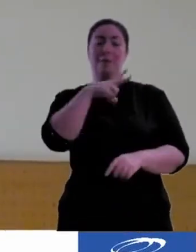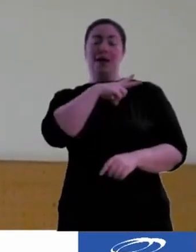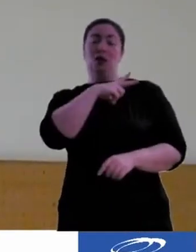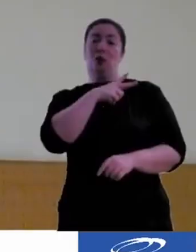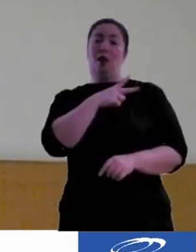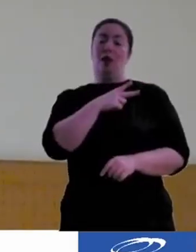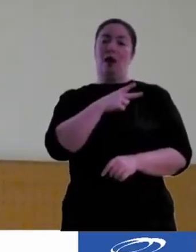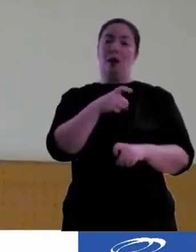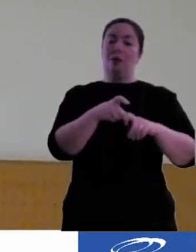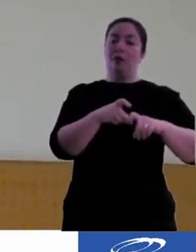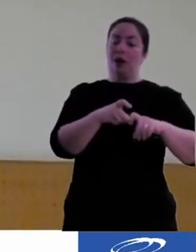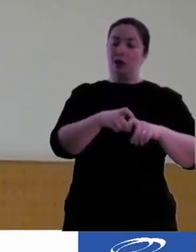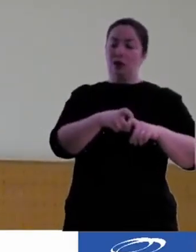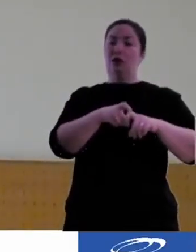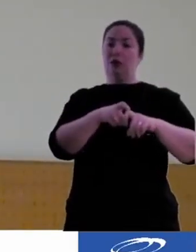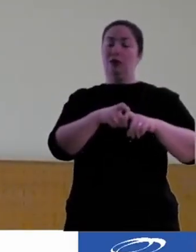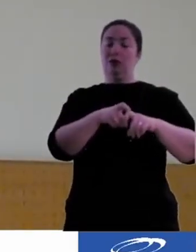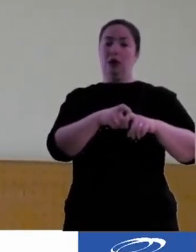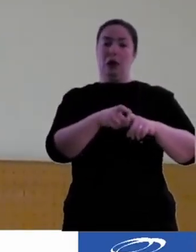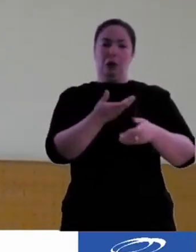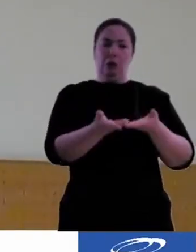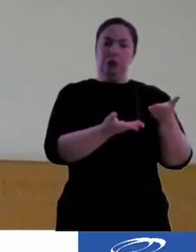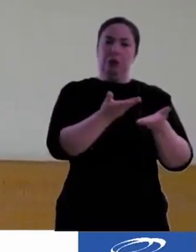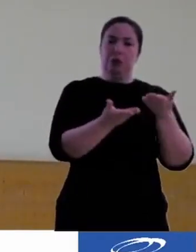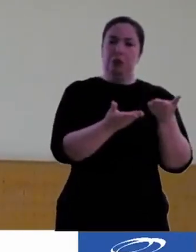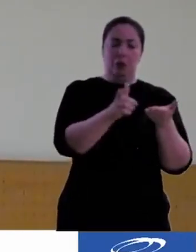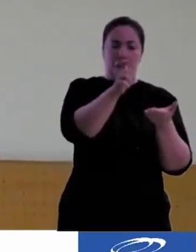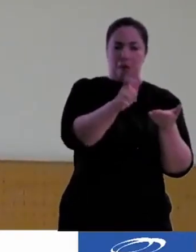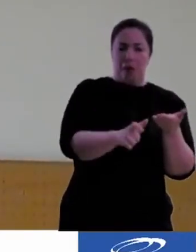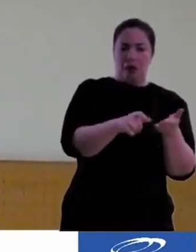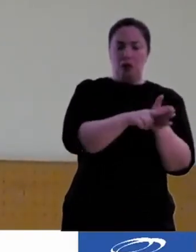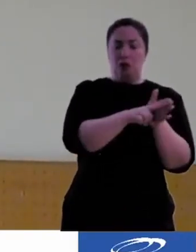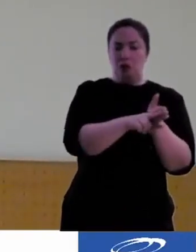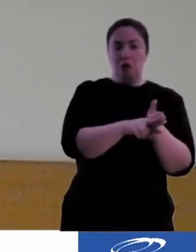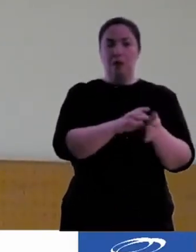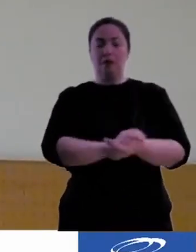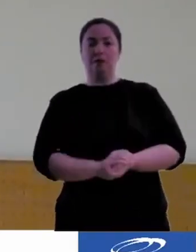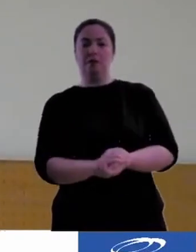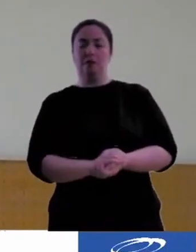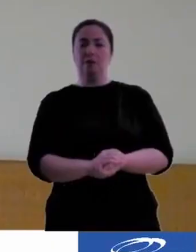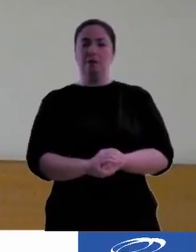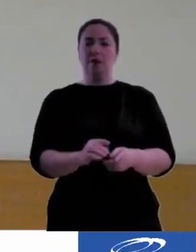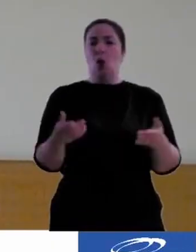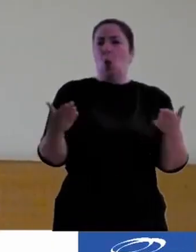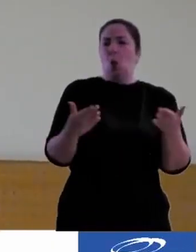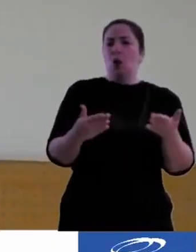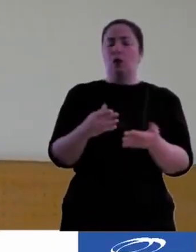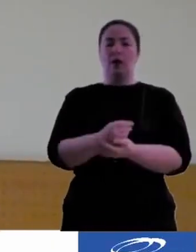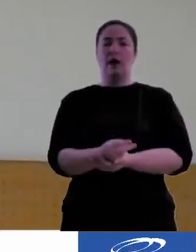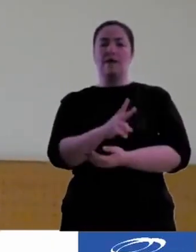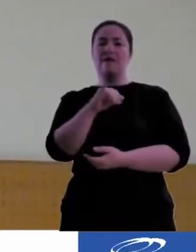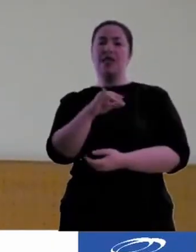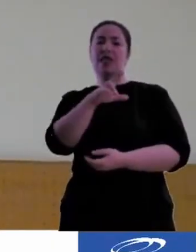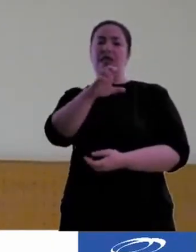além de atuar como professora de microbiologia e de medicina na Clínica Mayo. Atualmente exerce a função de vice-presidente de Educação